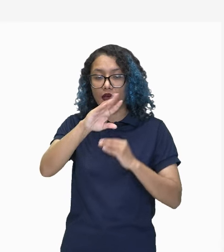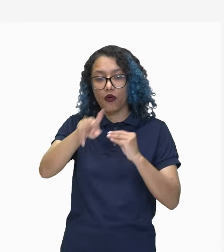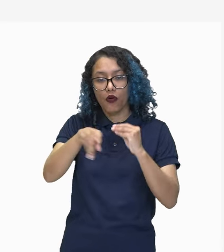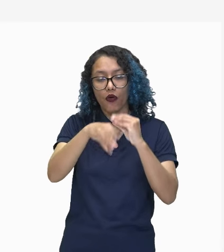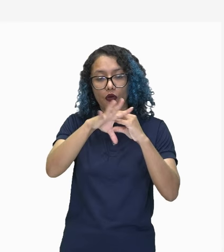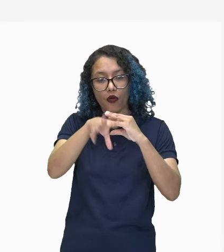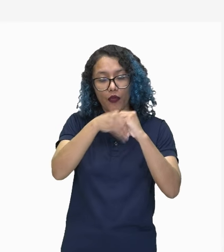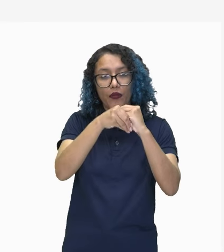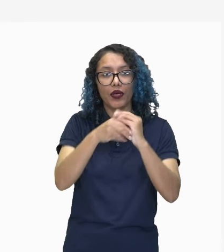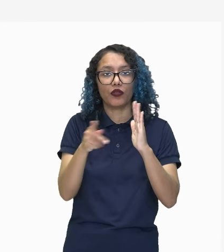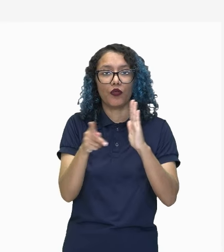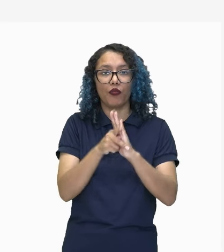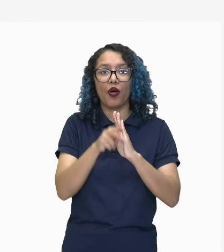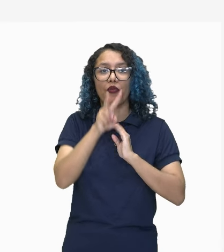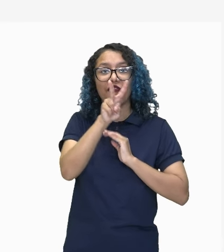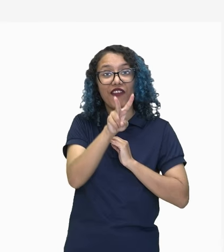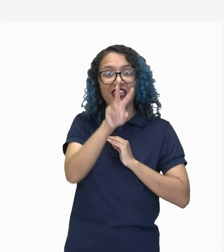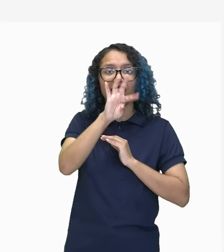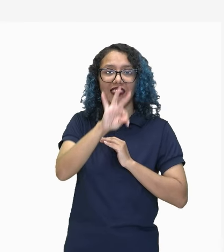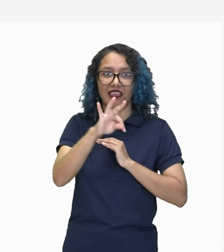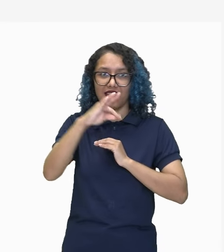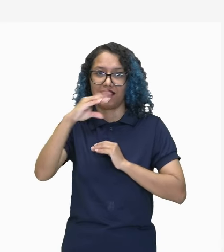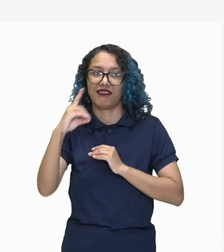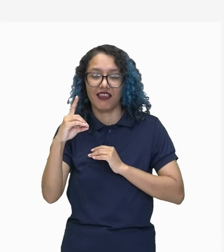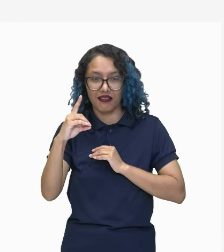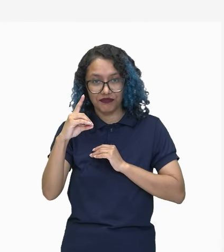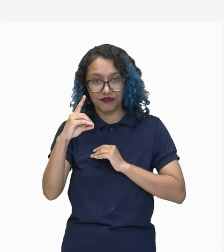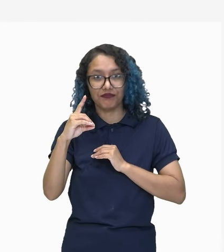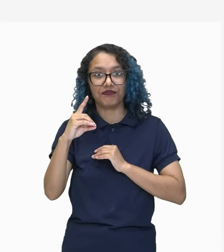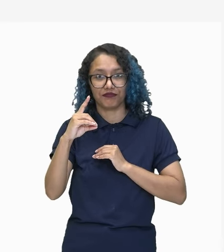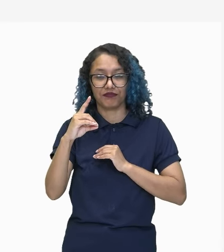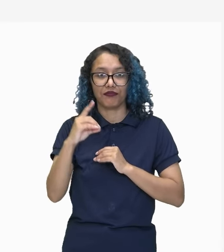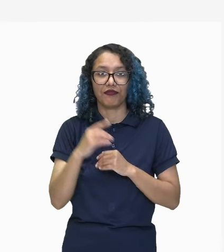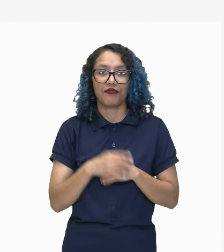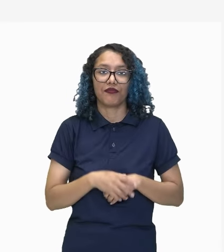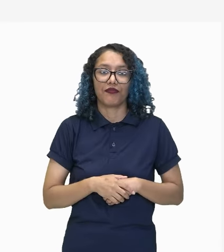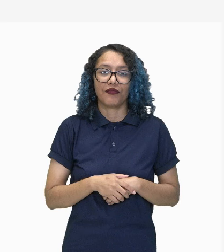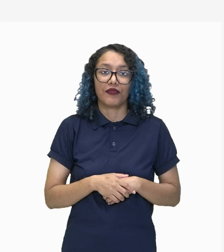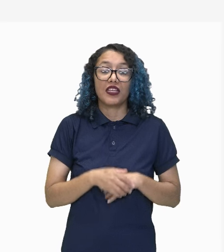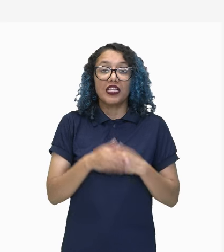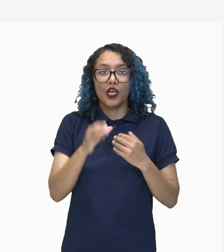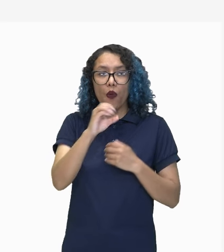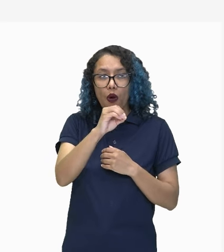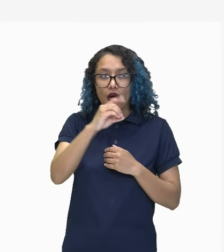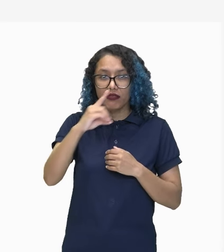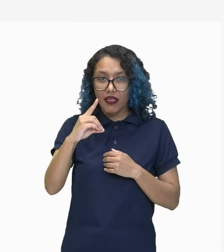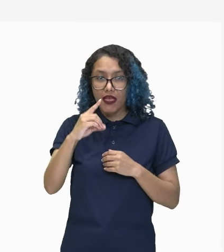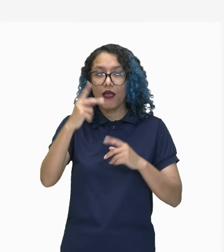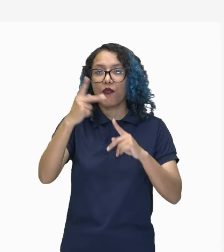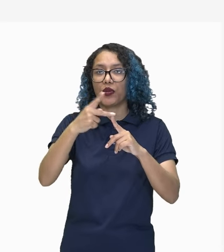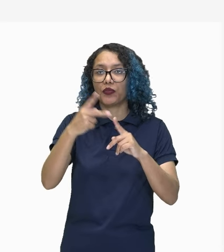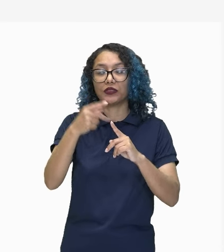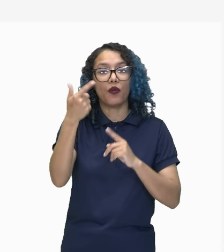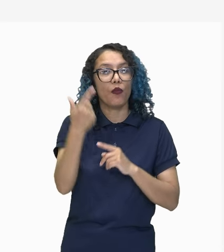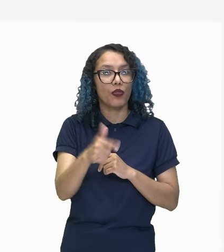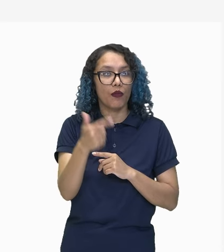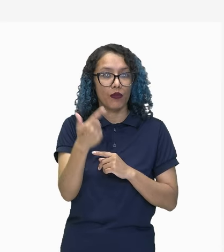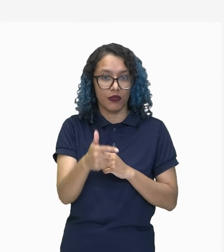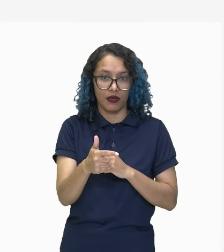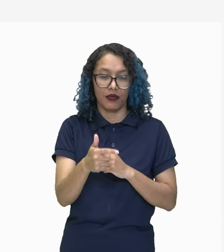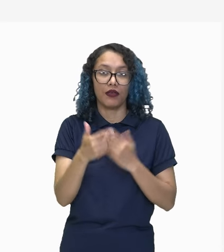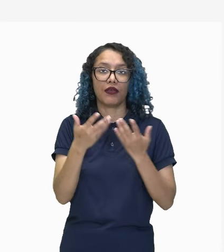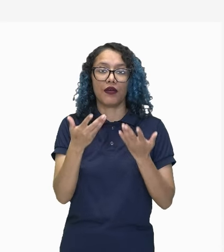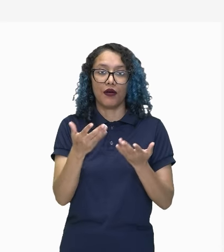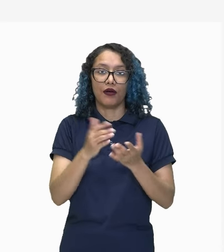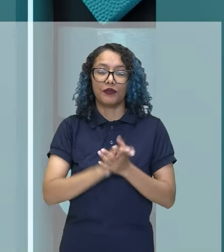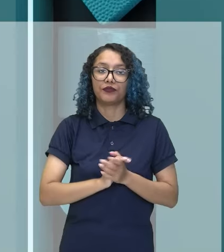do verbo transitivo direto. No objeto direto, não existe preposição, ok? Então, vamos lá